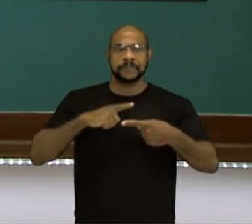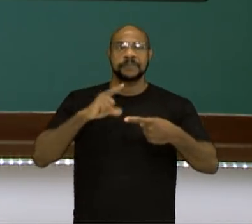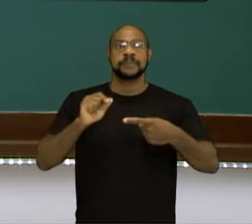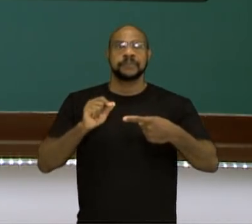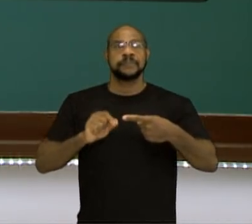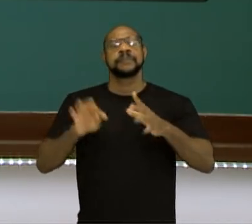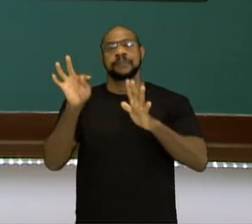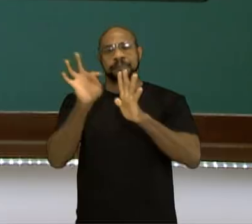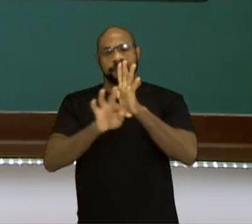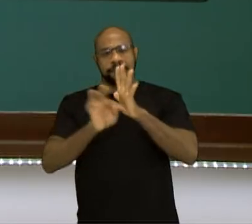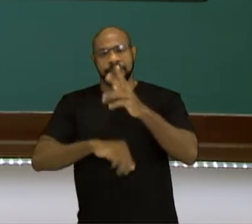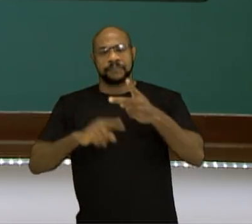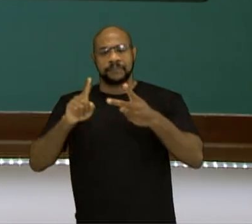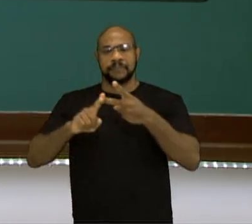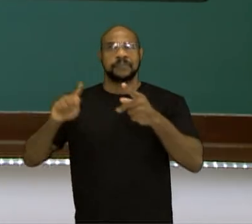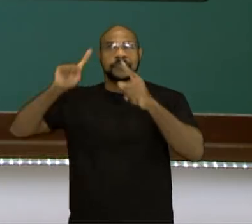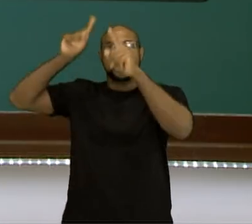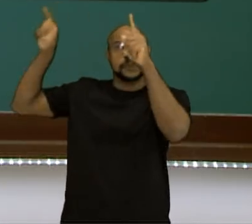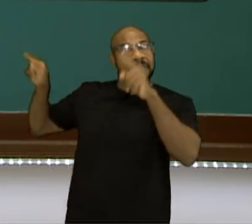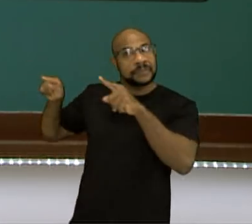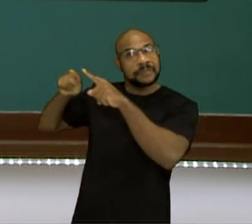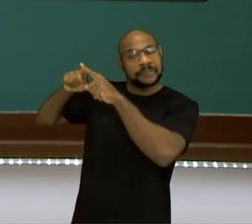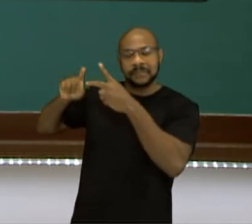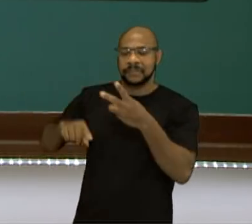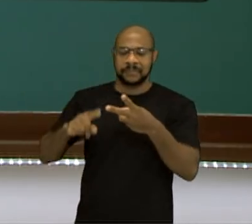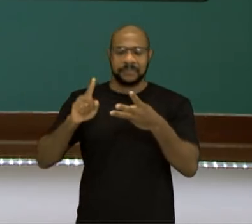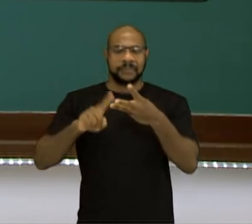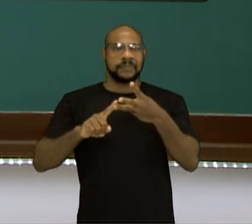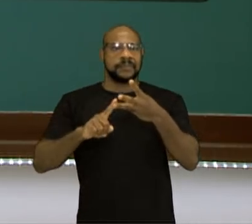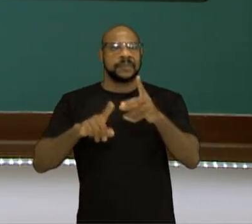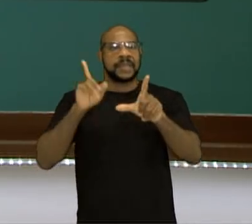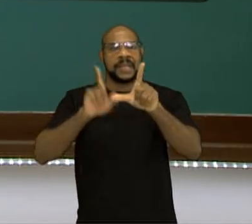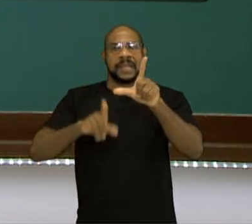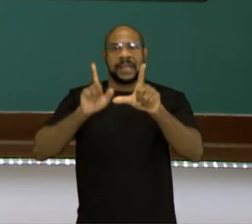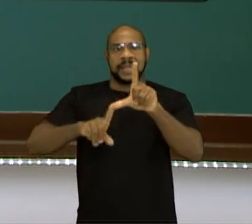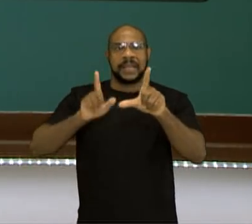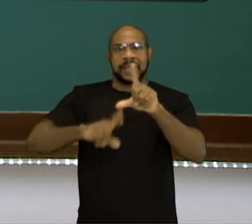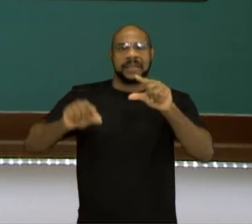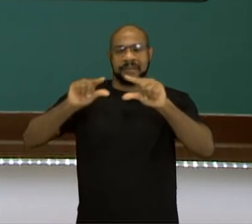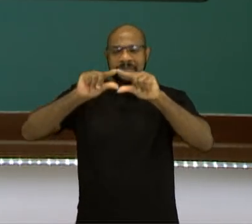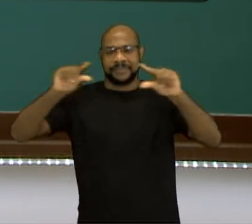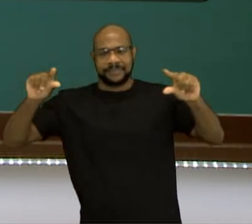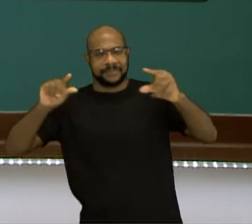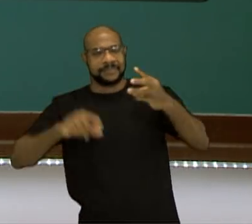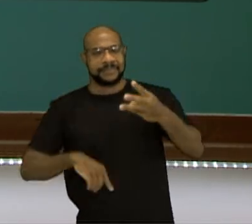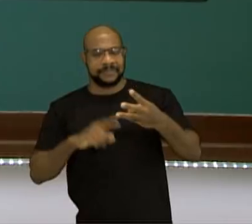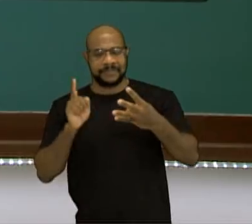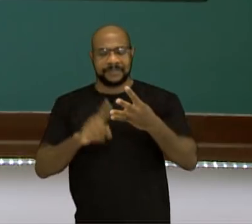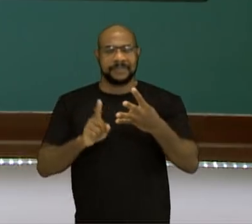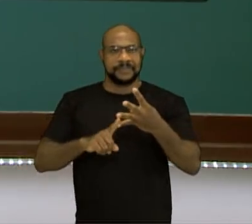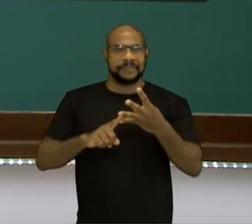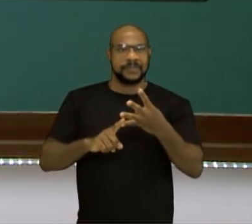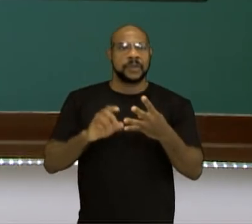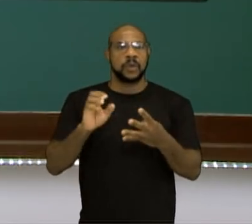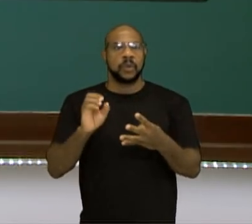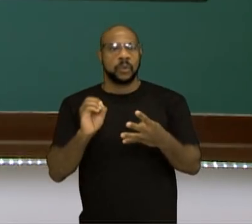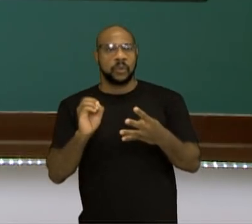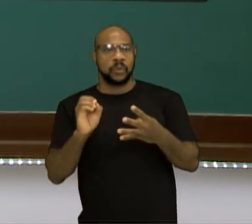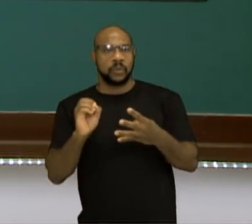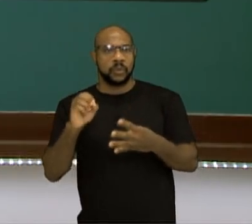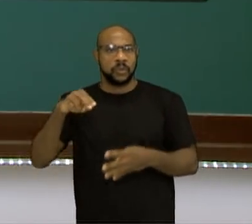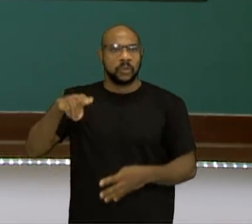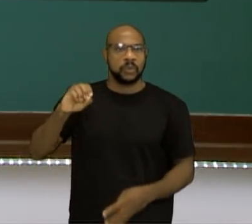os balões, os letreiros e as onomatopeias, temos também